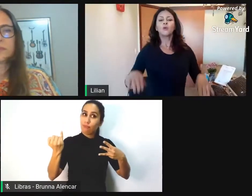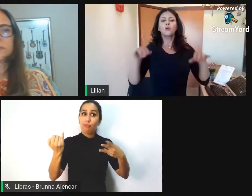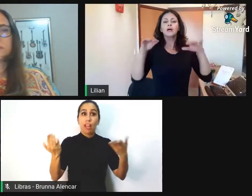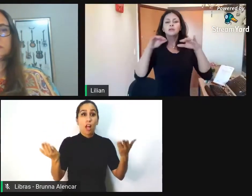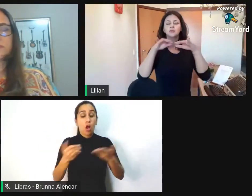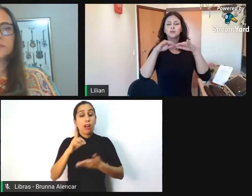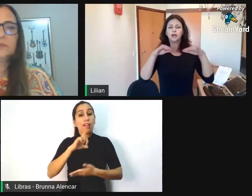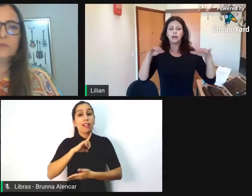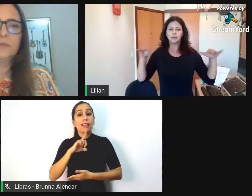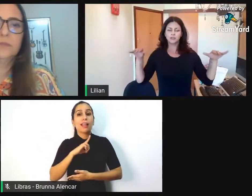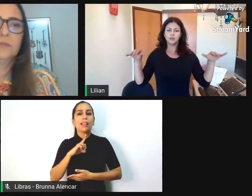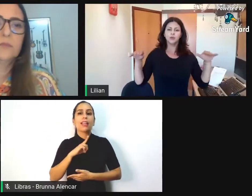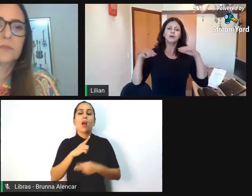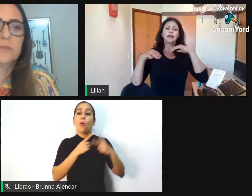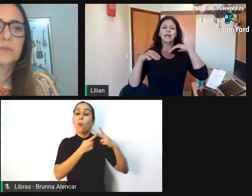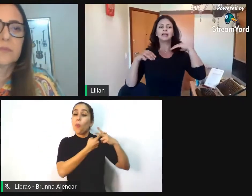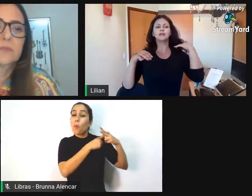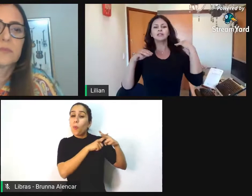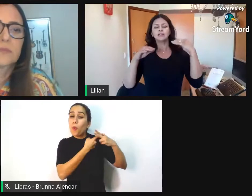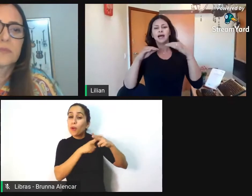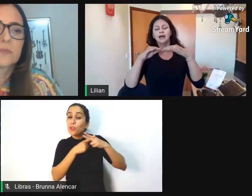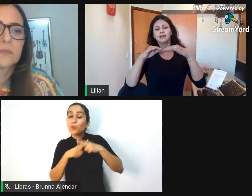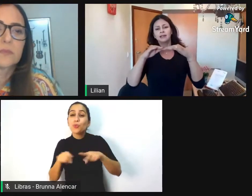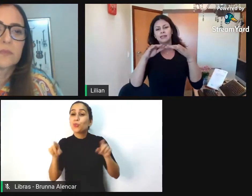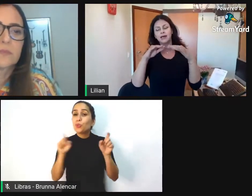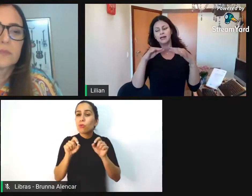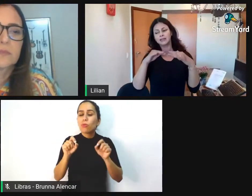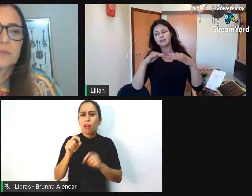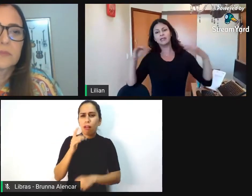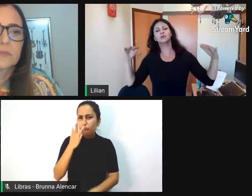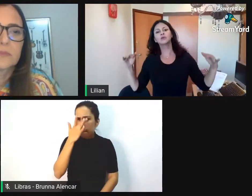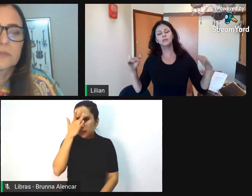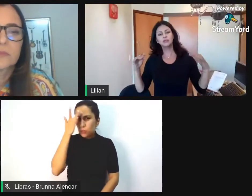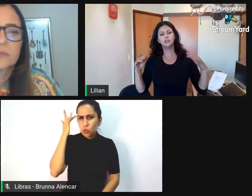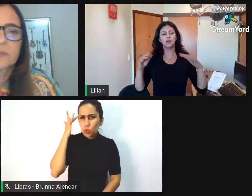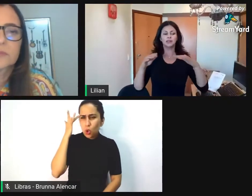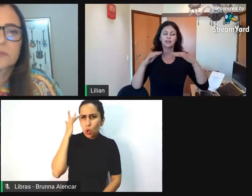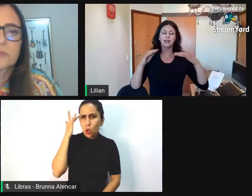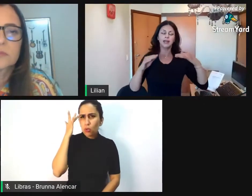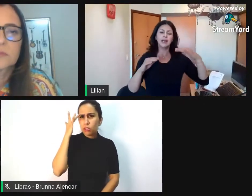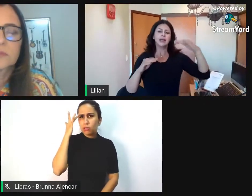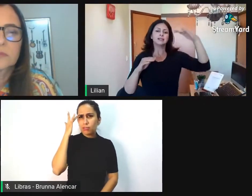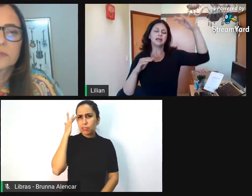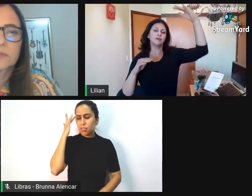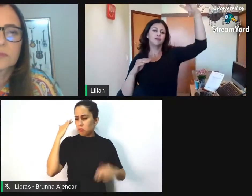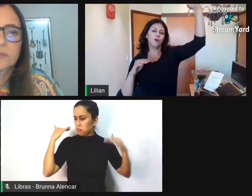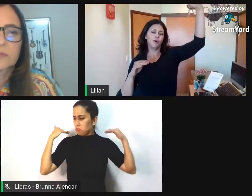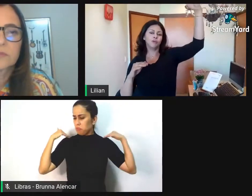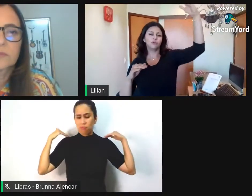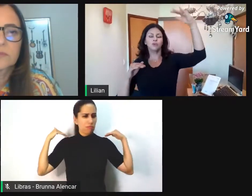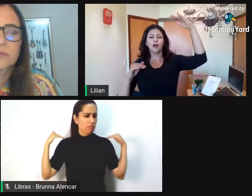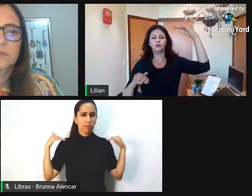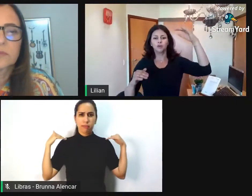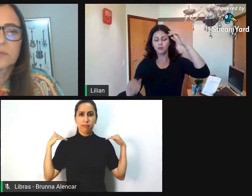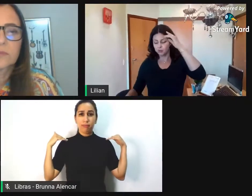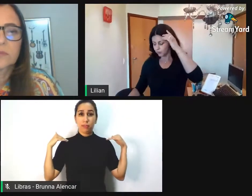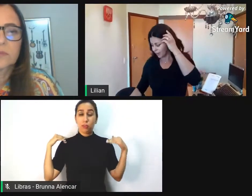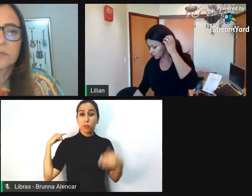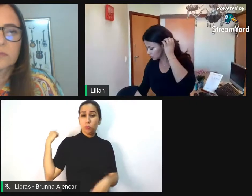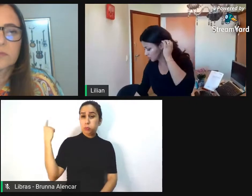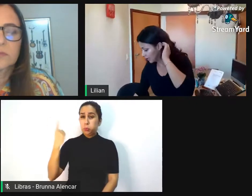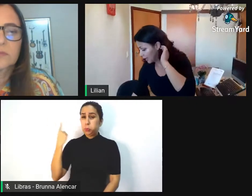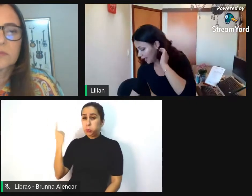necessário quando a pessoa ela não está na estatura mediana, né? Se ela for ou muito alta